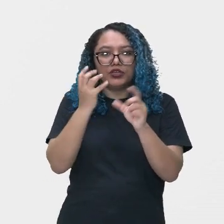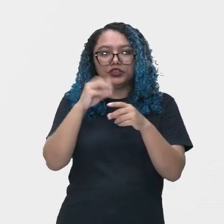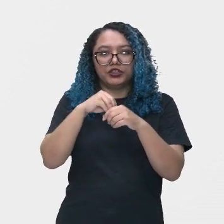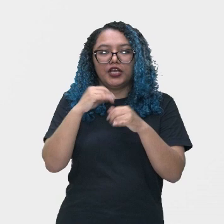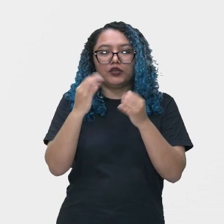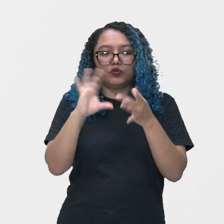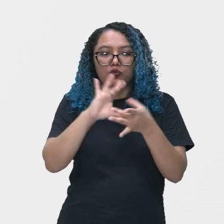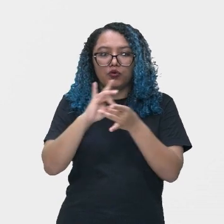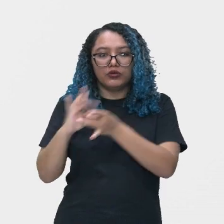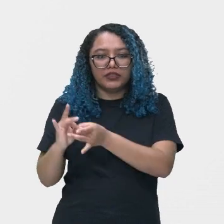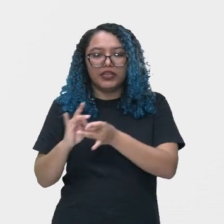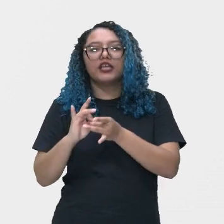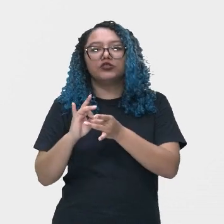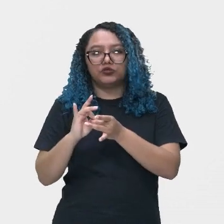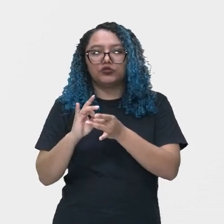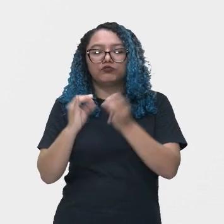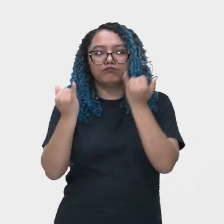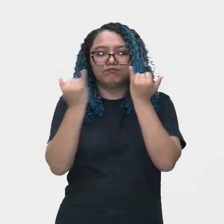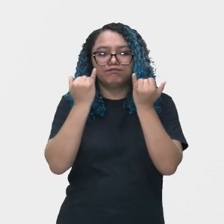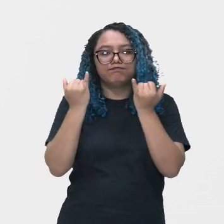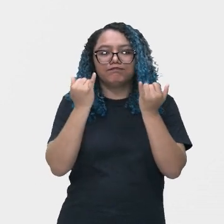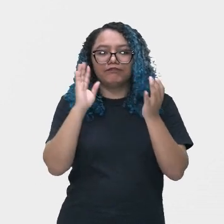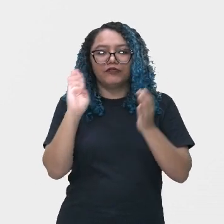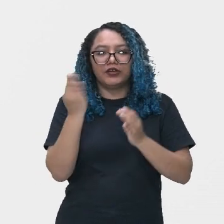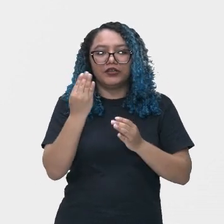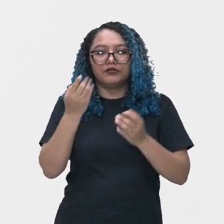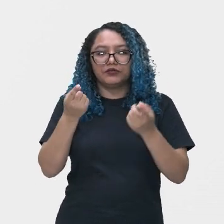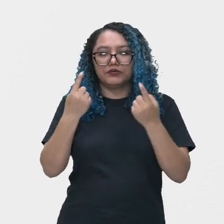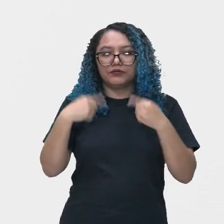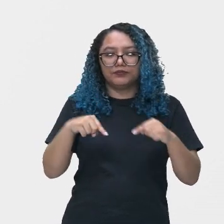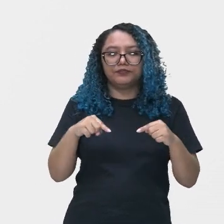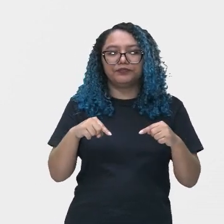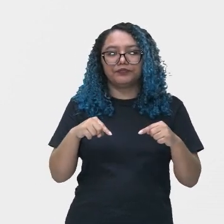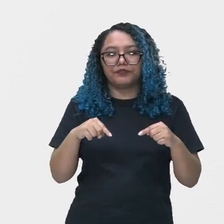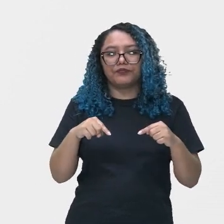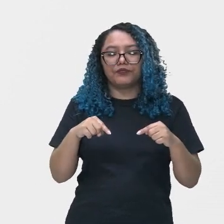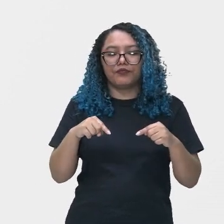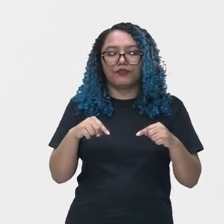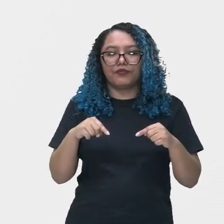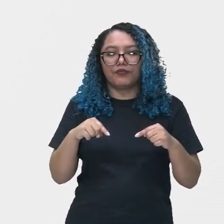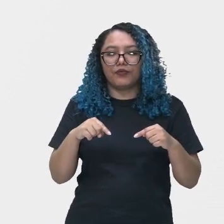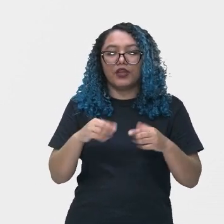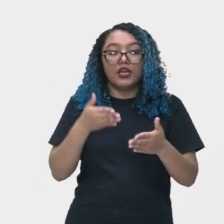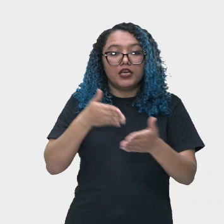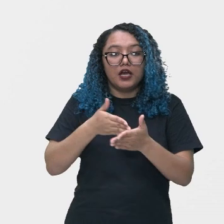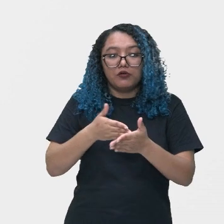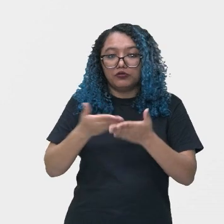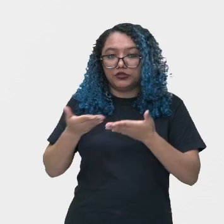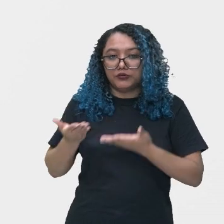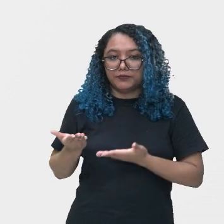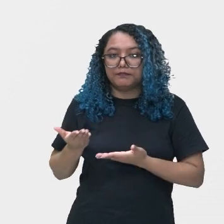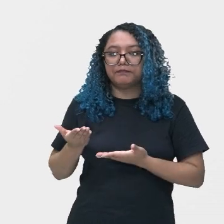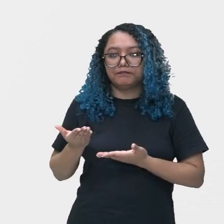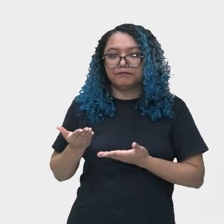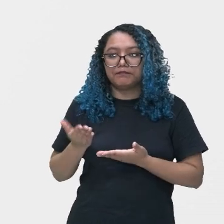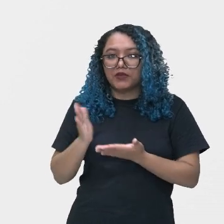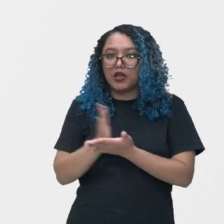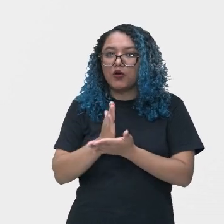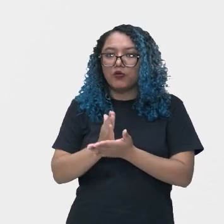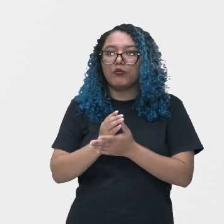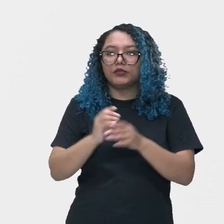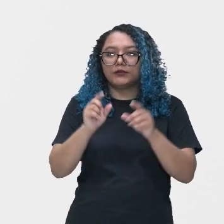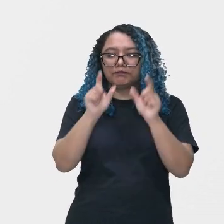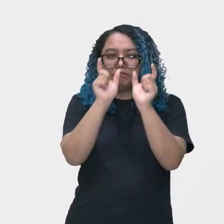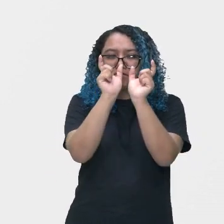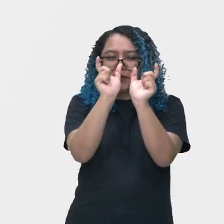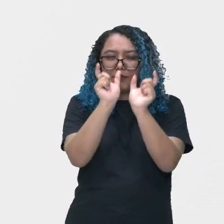conteúdo fabricado, inventado. False content, imposter content, ok? Tem algumas características